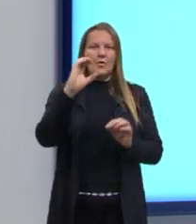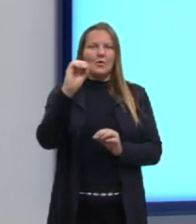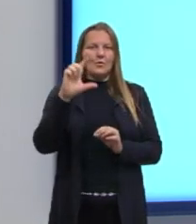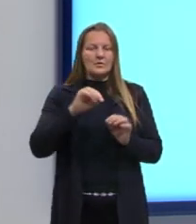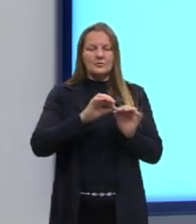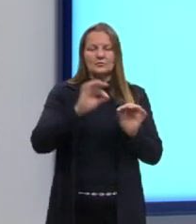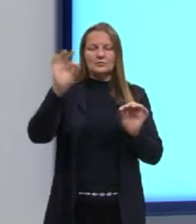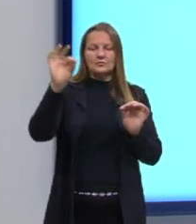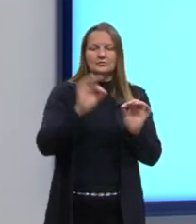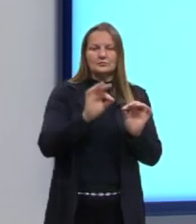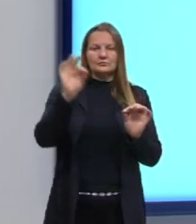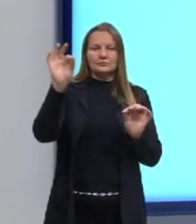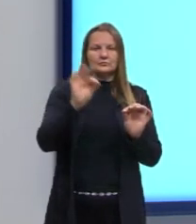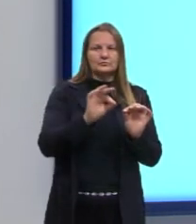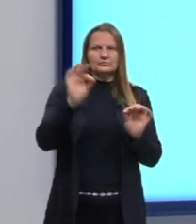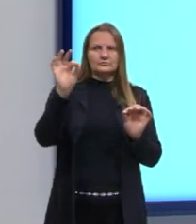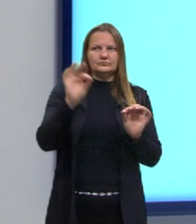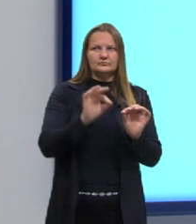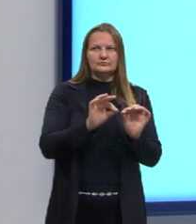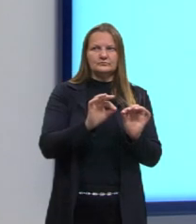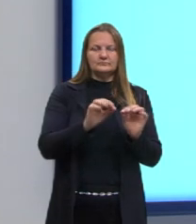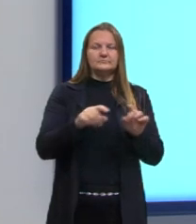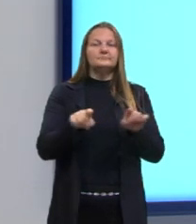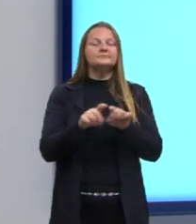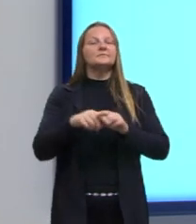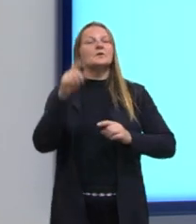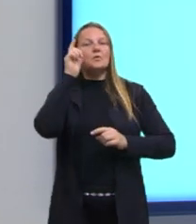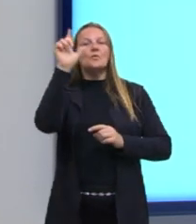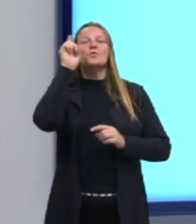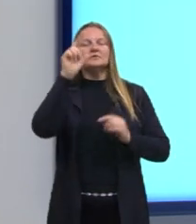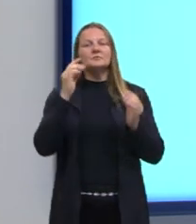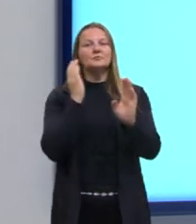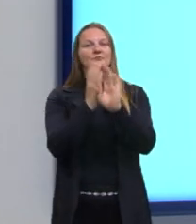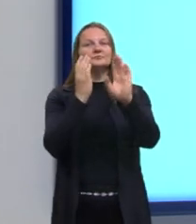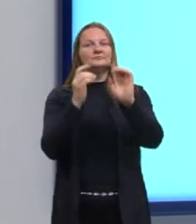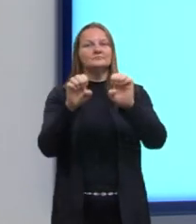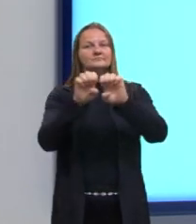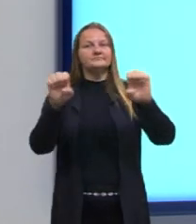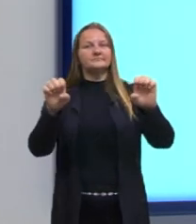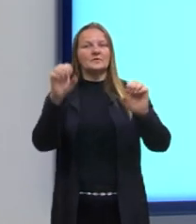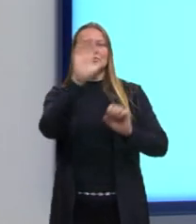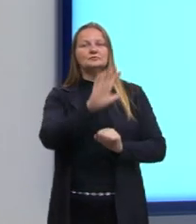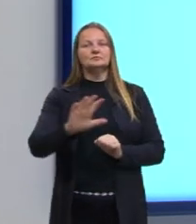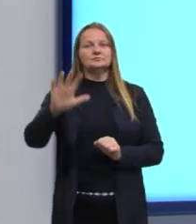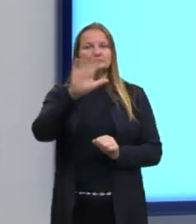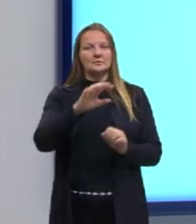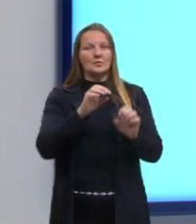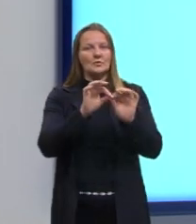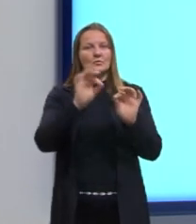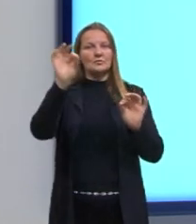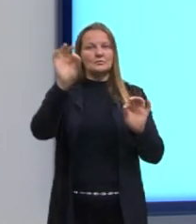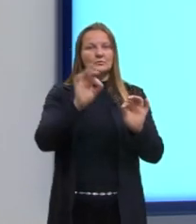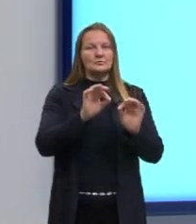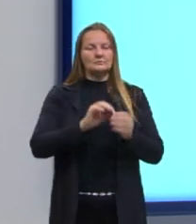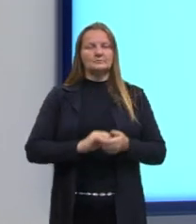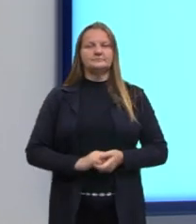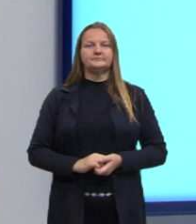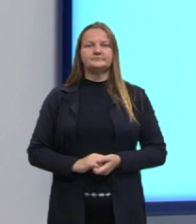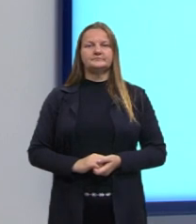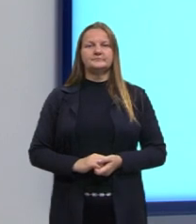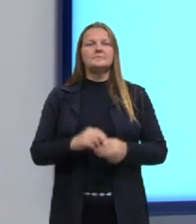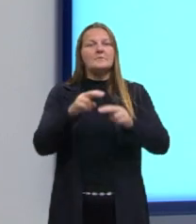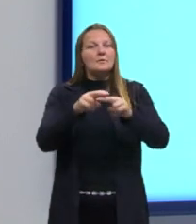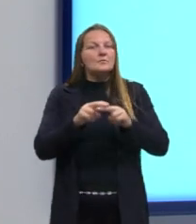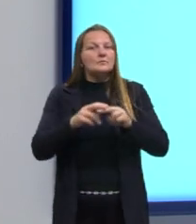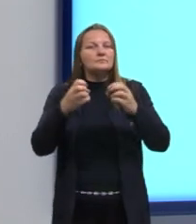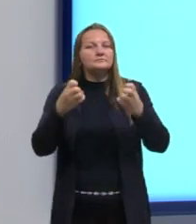pertencem a mesma reta e nós conseguimos chegar na equação geral da reta Então para isso